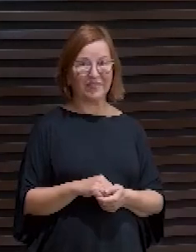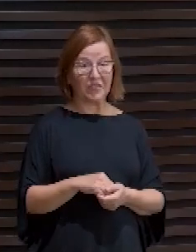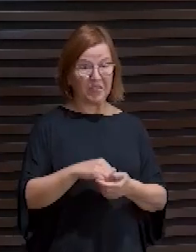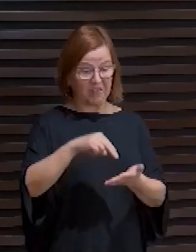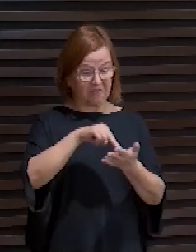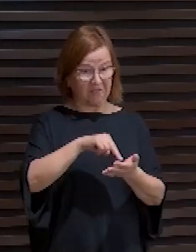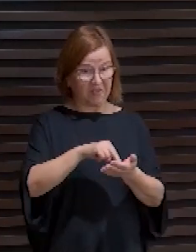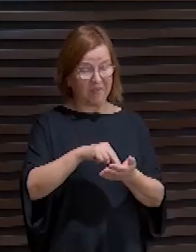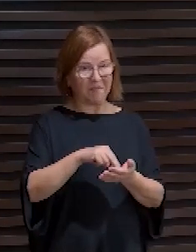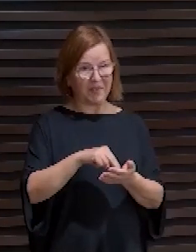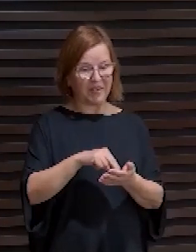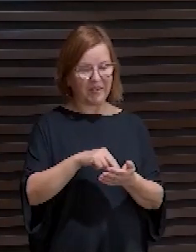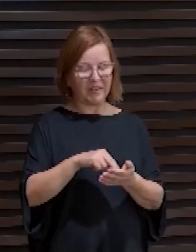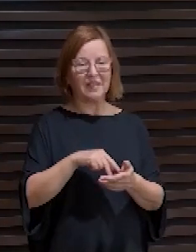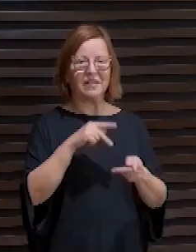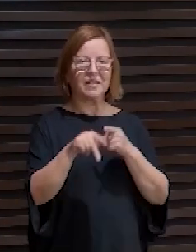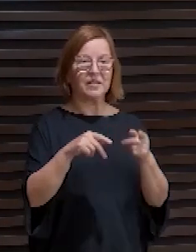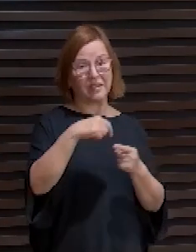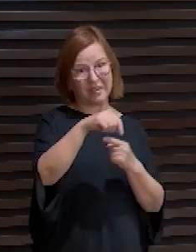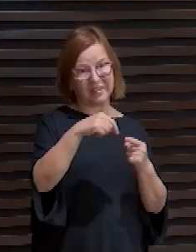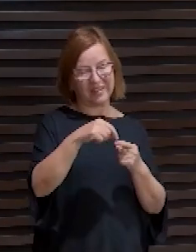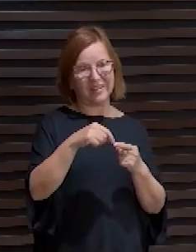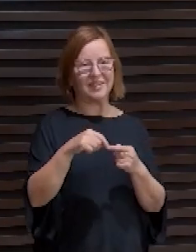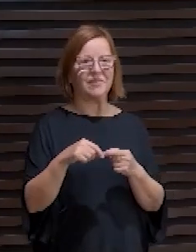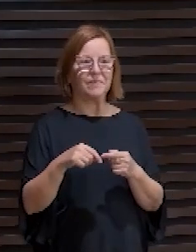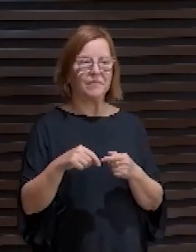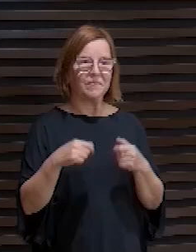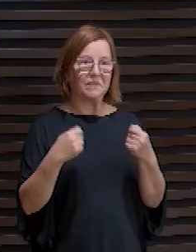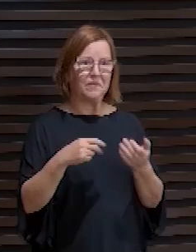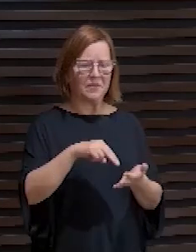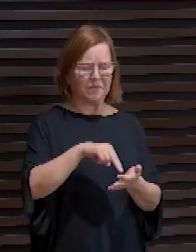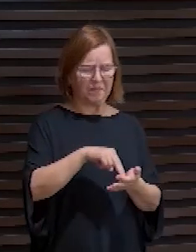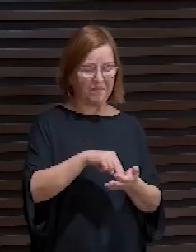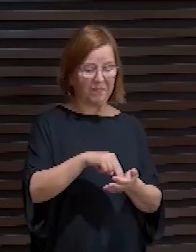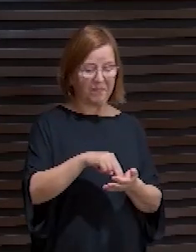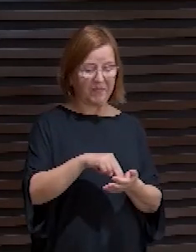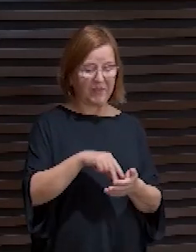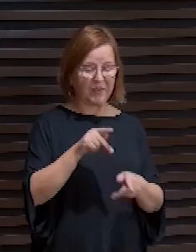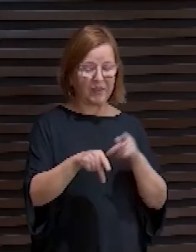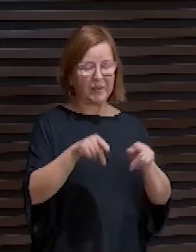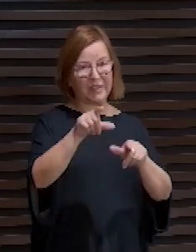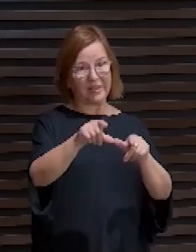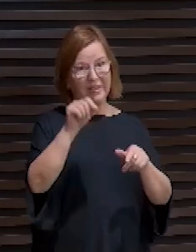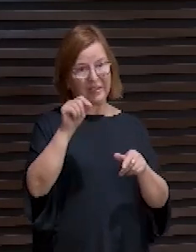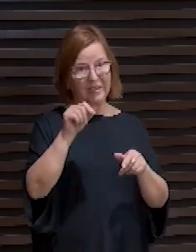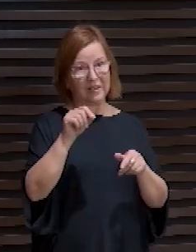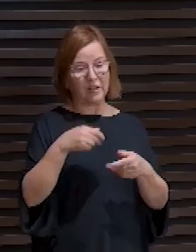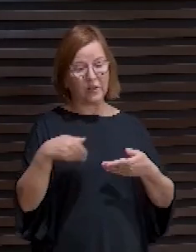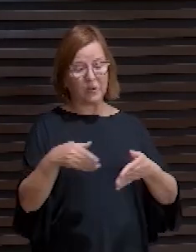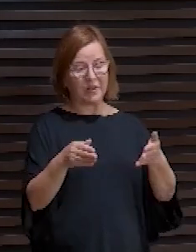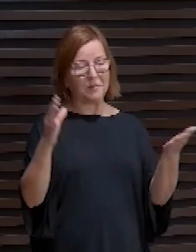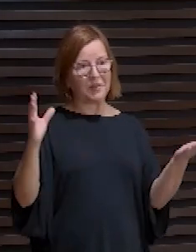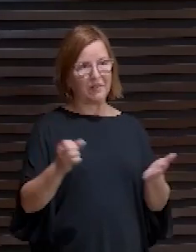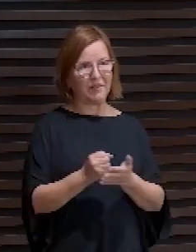é a doutrina que afirma a permanência dos eleitos no caminho da salvação. O mesmo Deus que